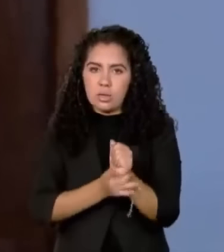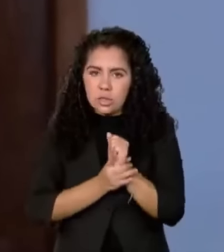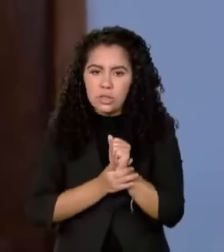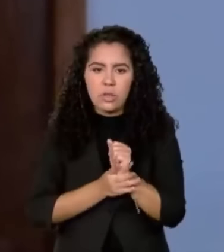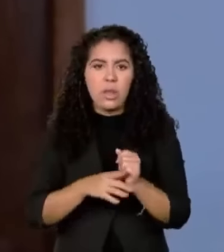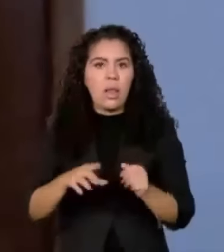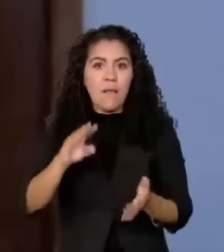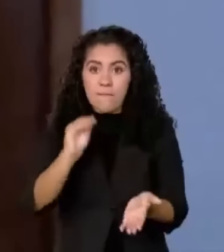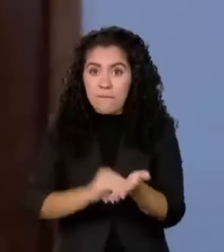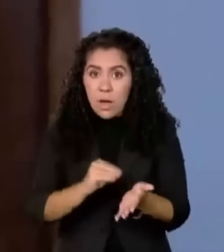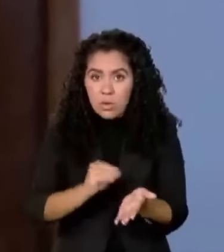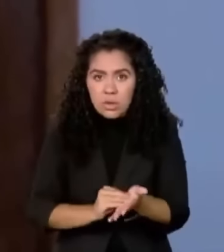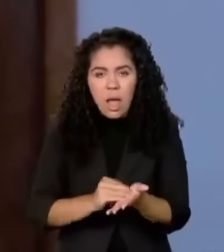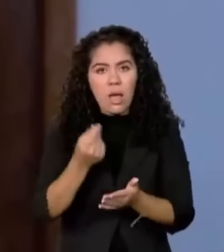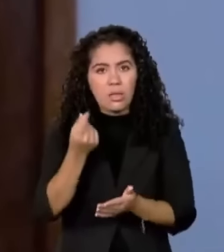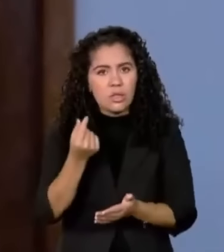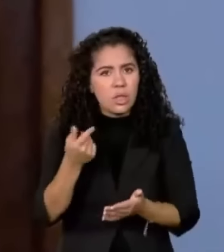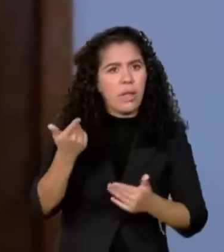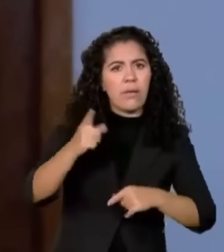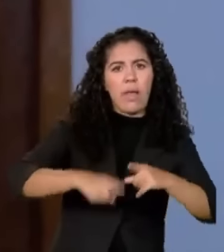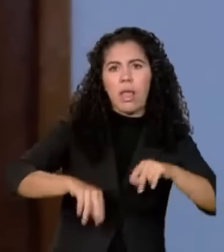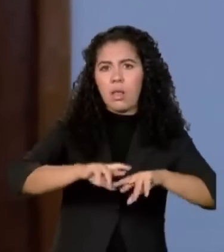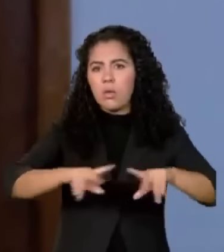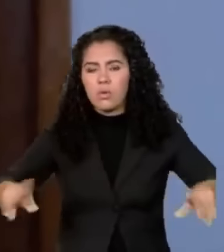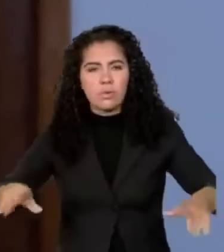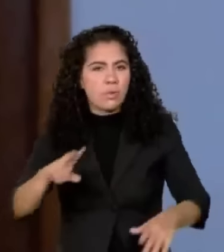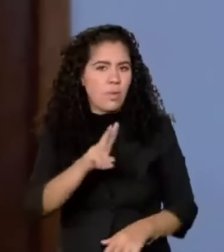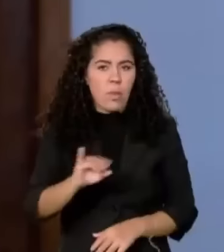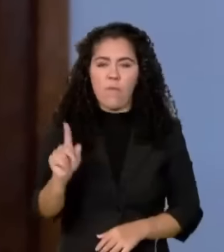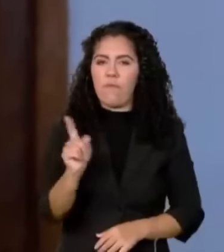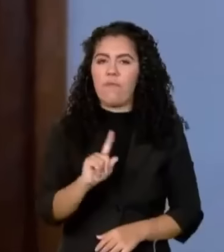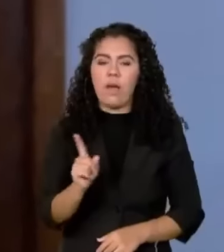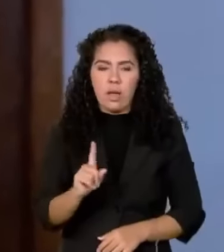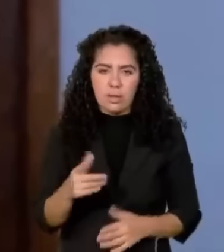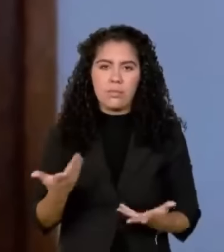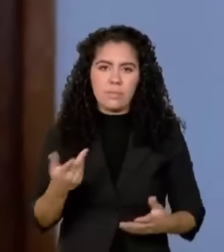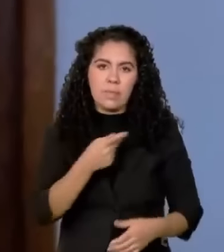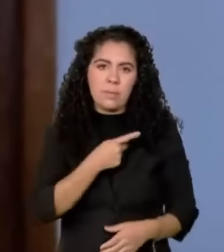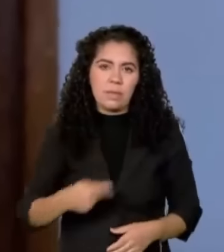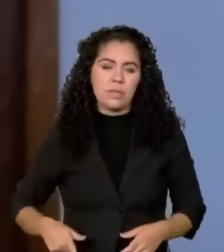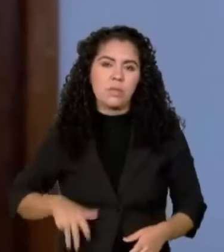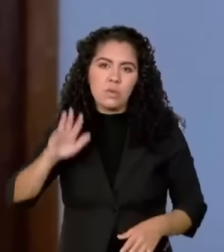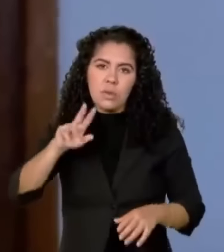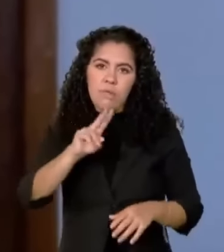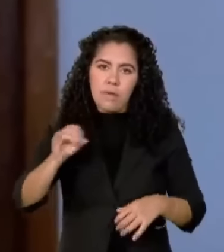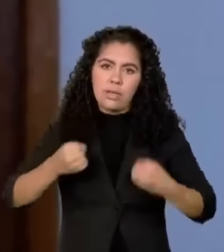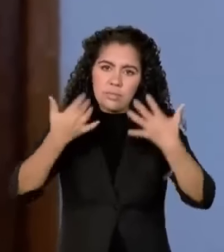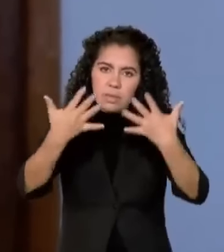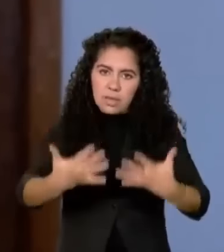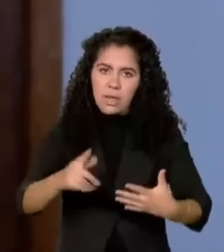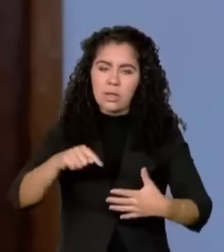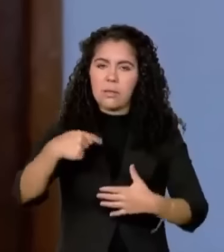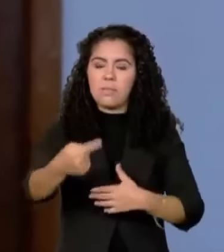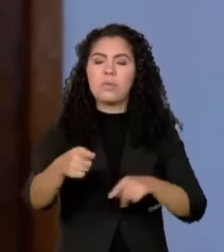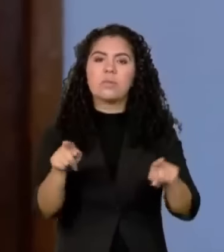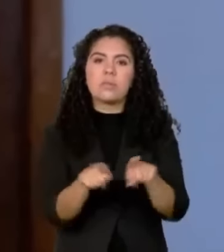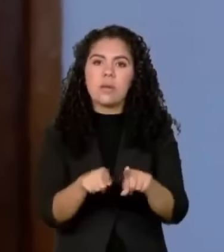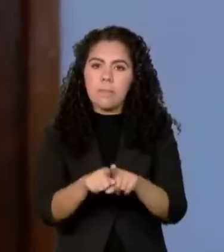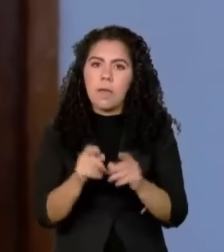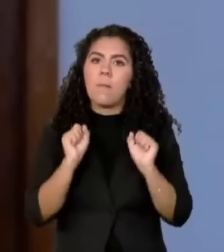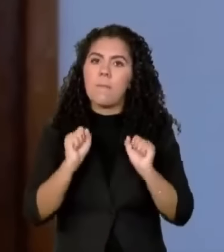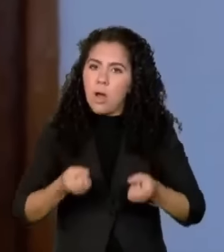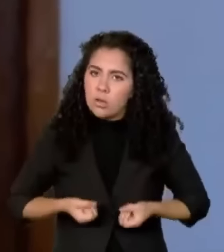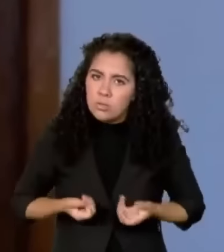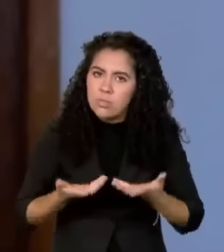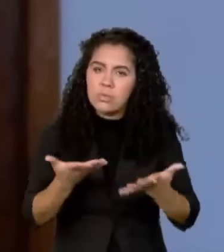faltará recursos do governo federal para nos atender, ele que vai poder falar sobre isso depois. Posso assegurar também a população e os municípios, não faltará